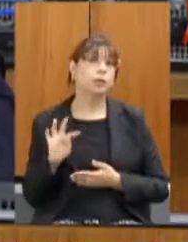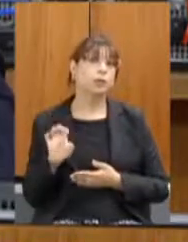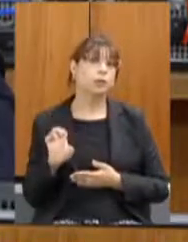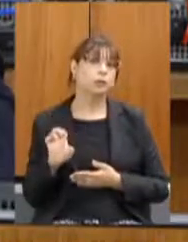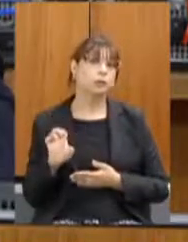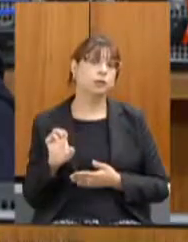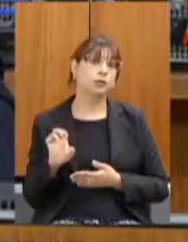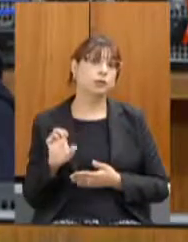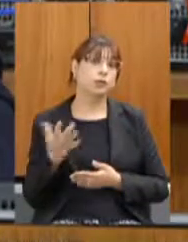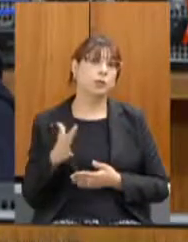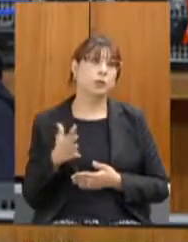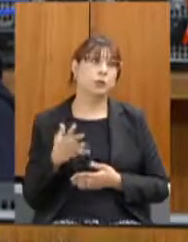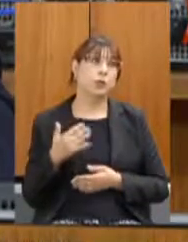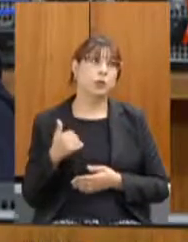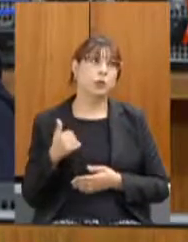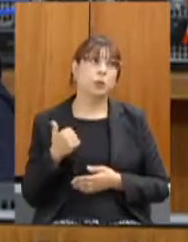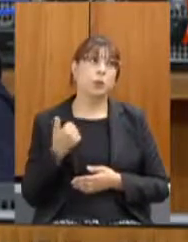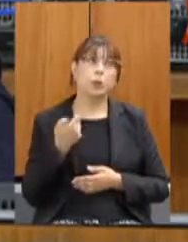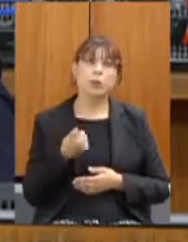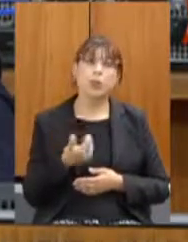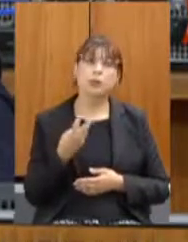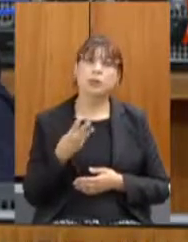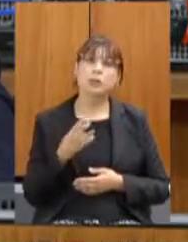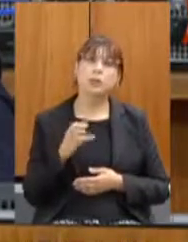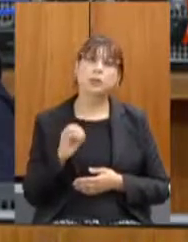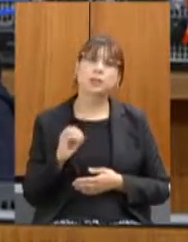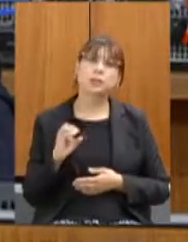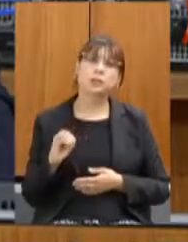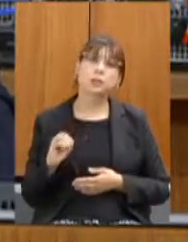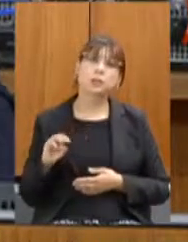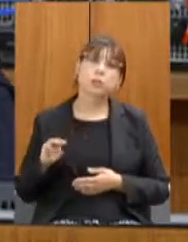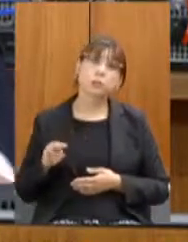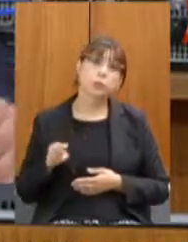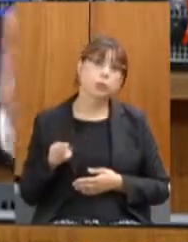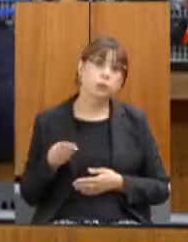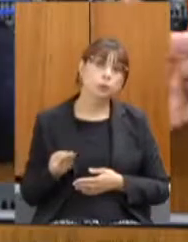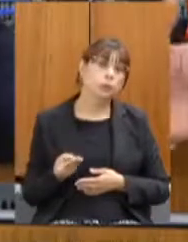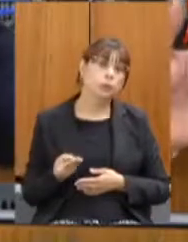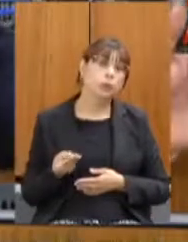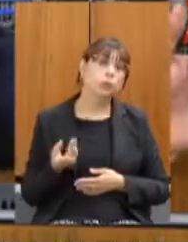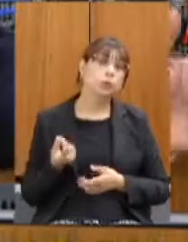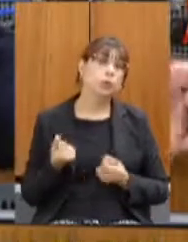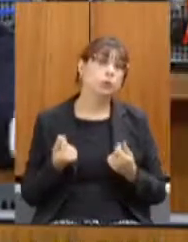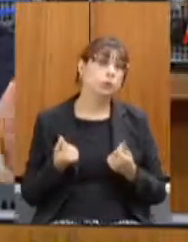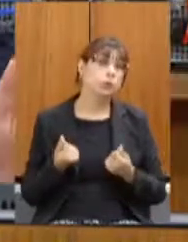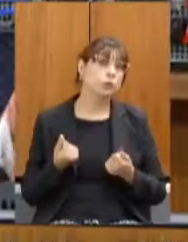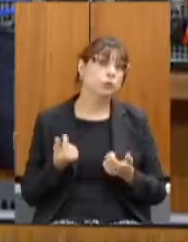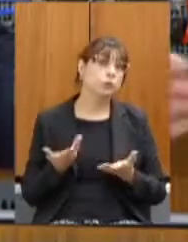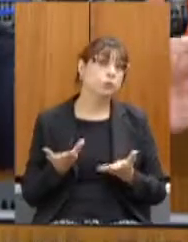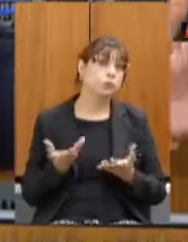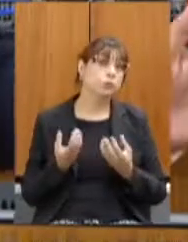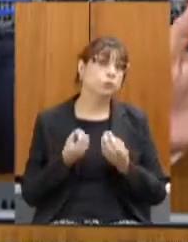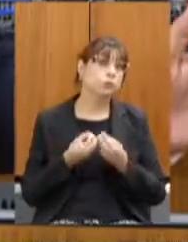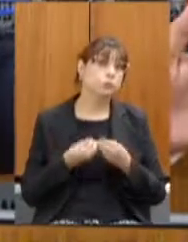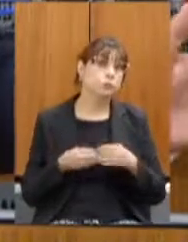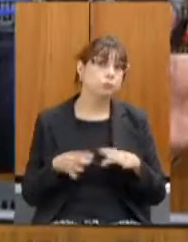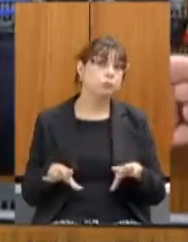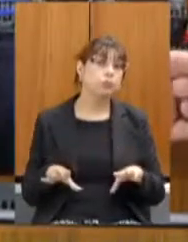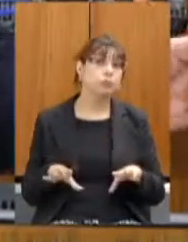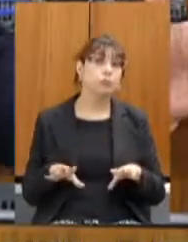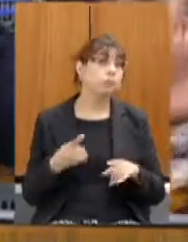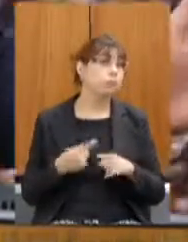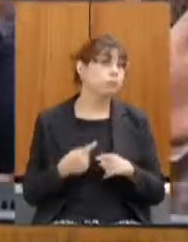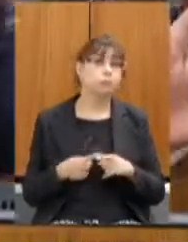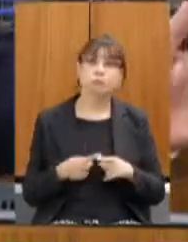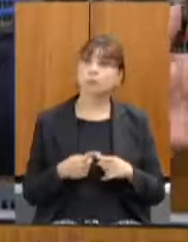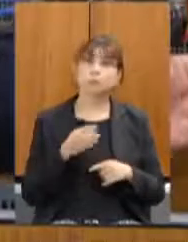aproximadamente quase 300 milhões de dinheiro público que pode ser desperdiçados caso esses testes não sejam